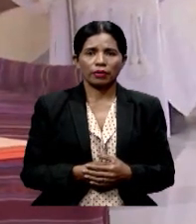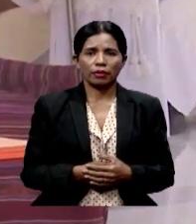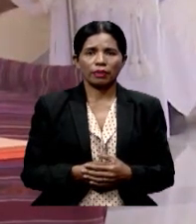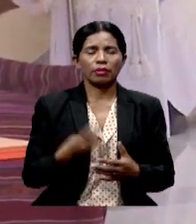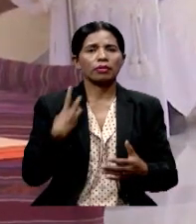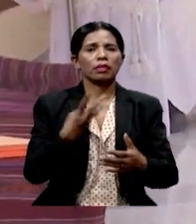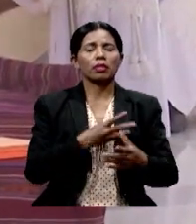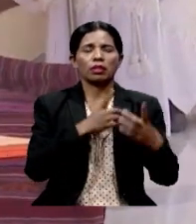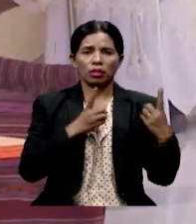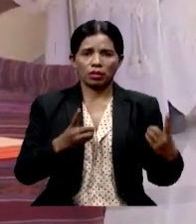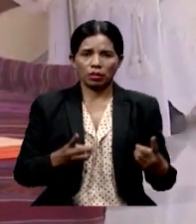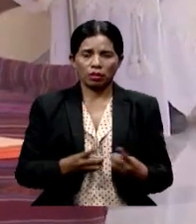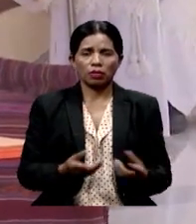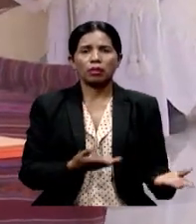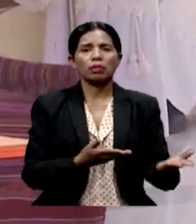pela esperança,